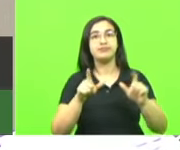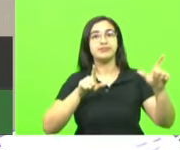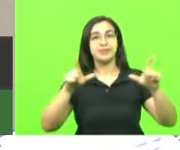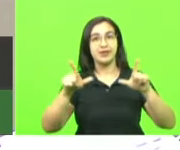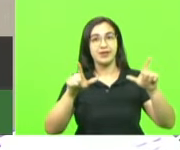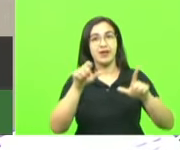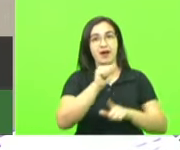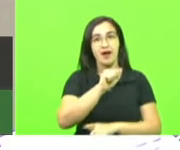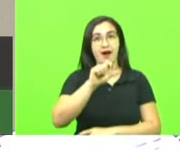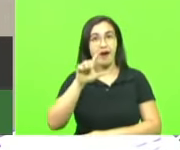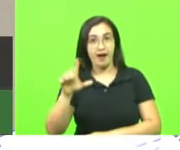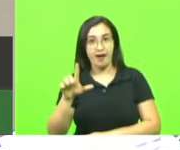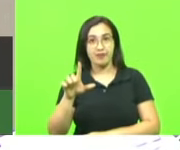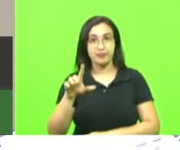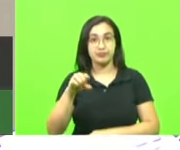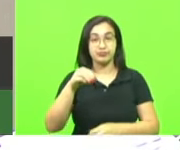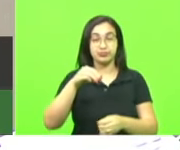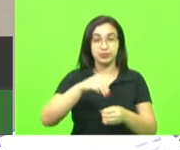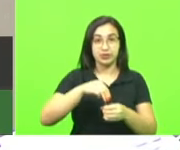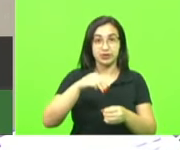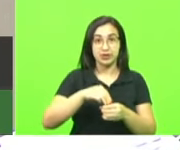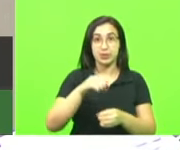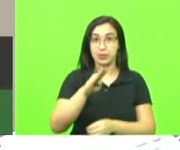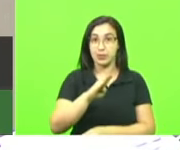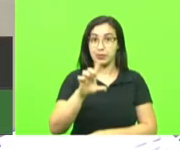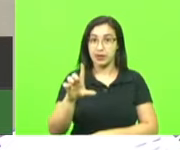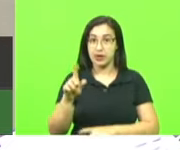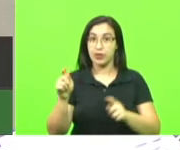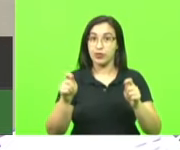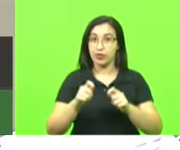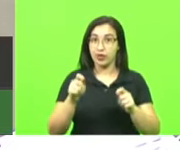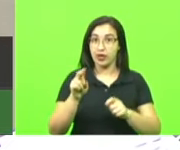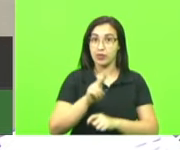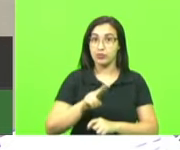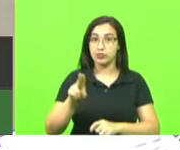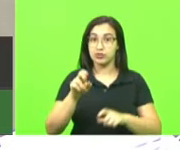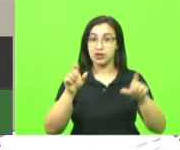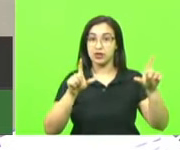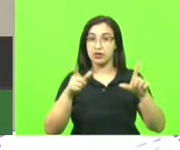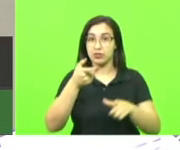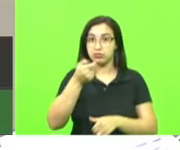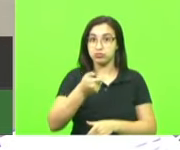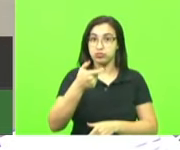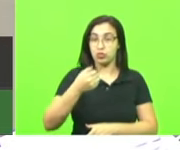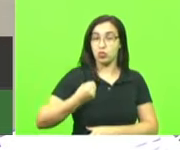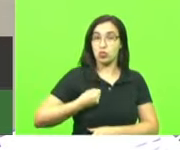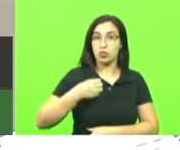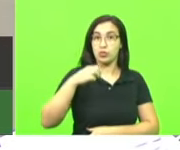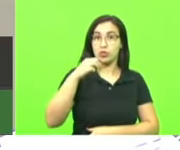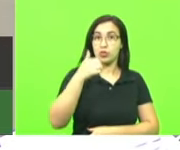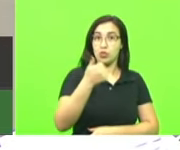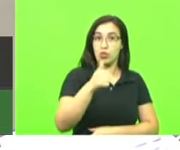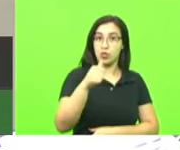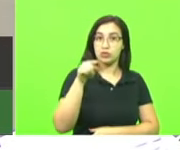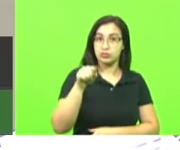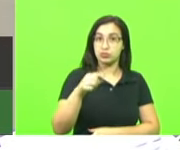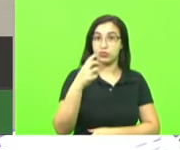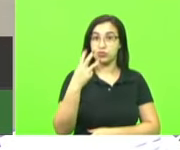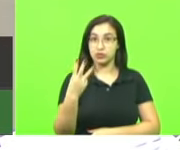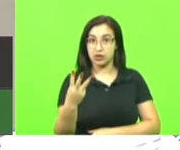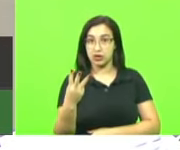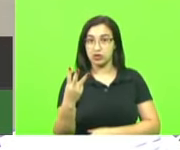de Blumenau, que pode ser sintonizada no canal 11.3. O novo sinal levará informações do